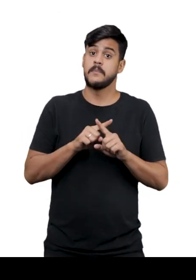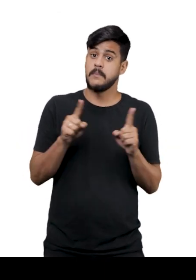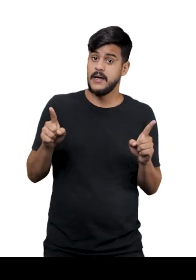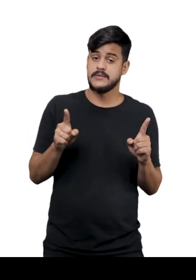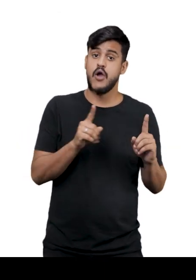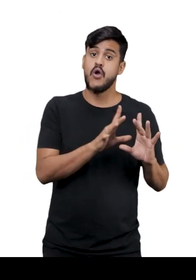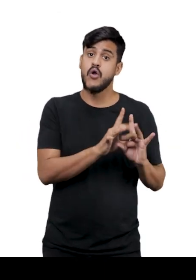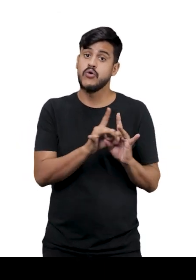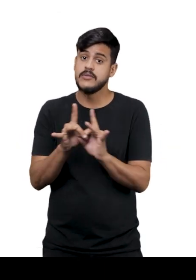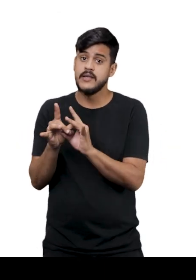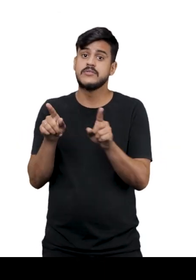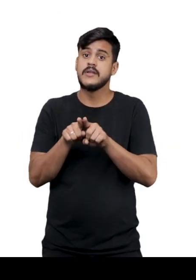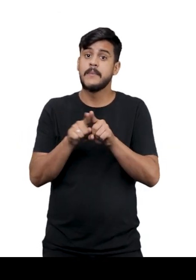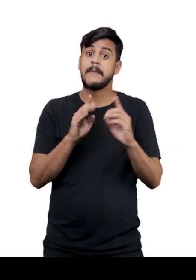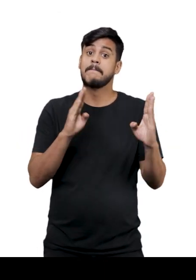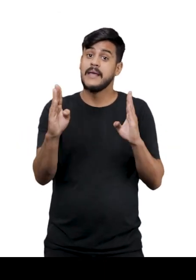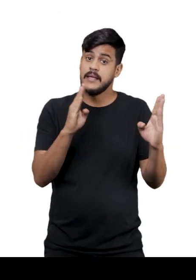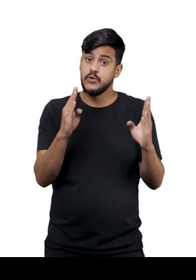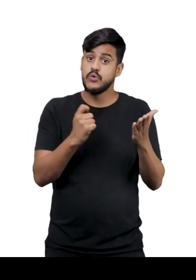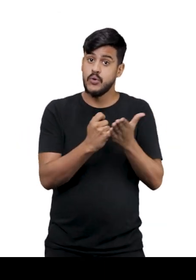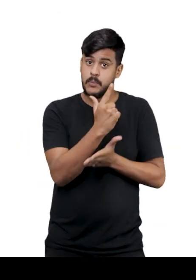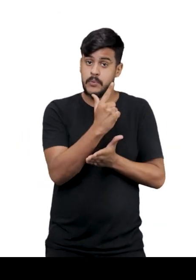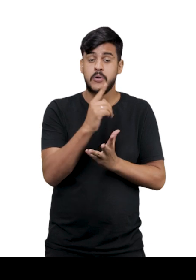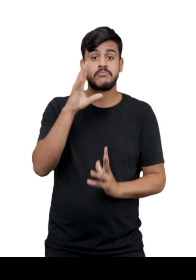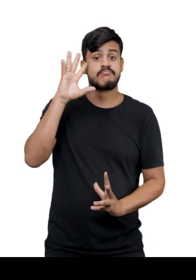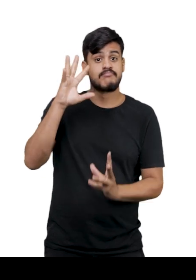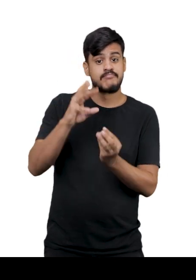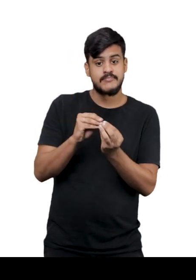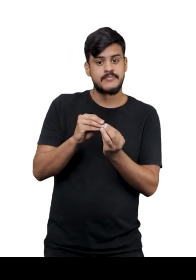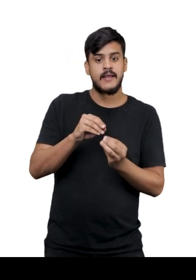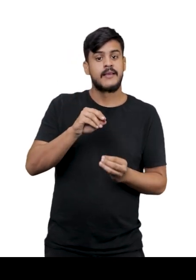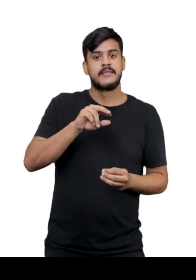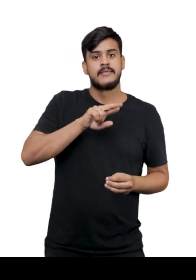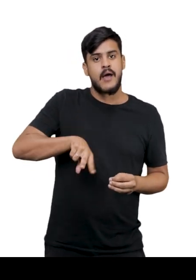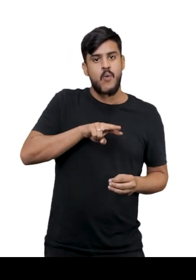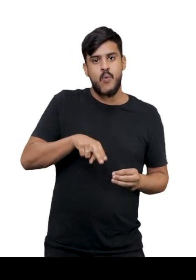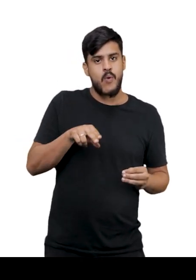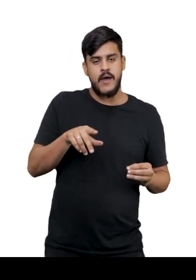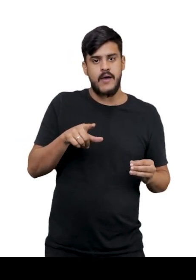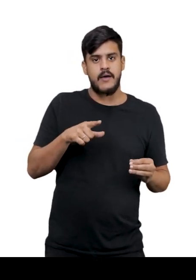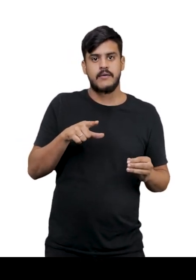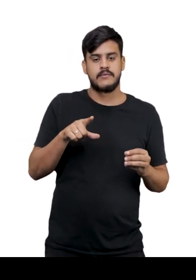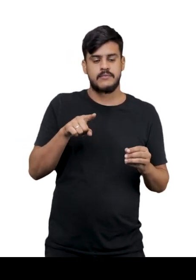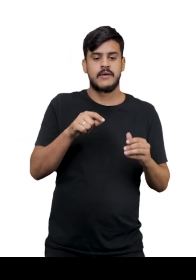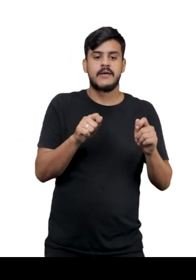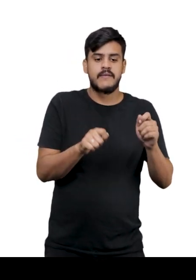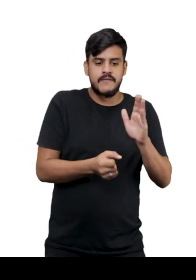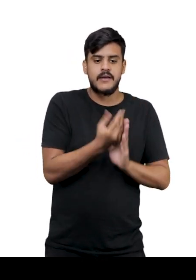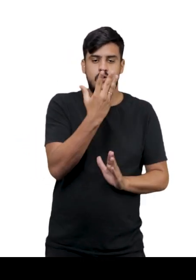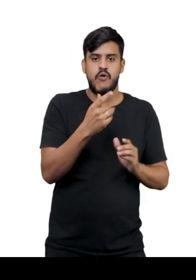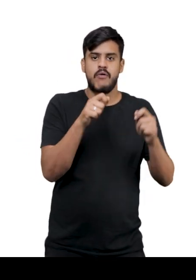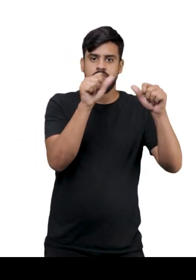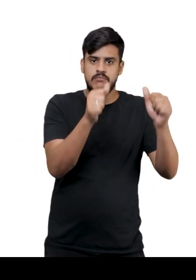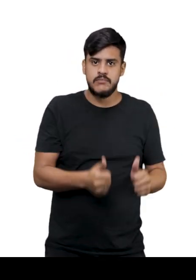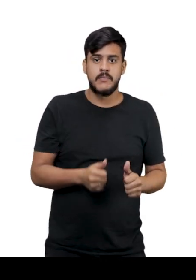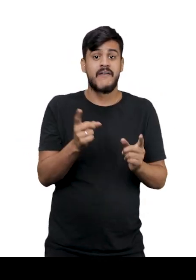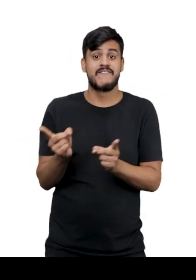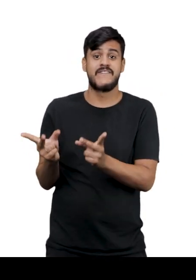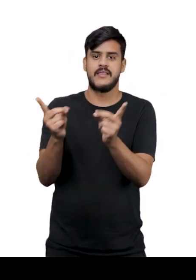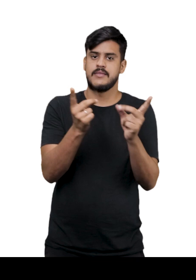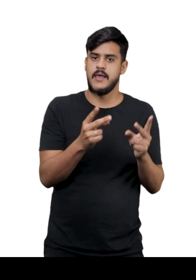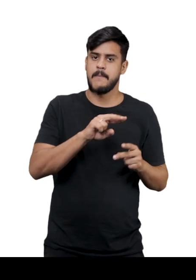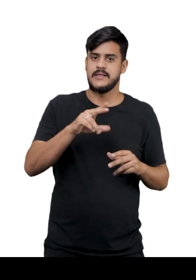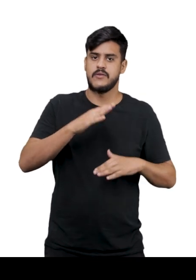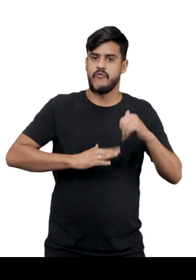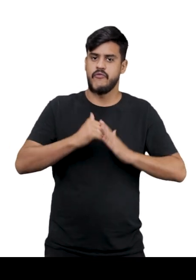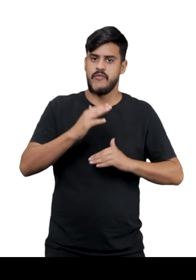Entretanto, pelo seu contexto e período de aquisição, é possível sugerir que foi elaborada para fins comerciais e não